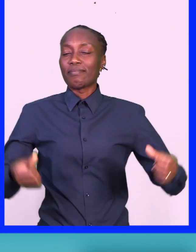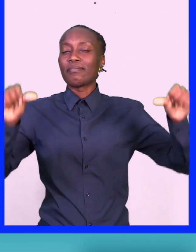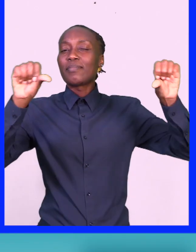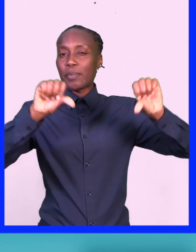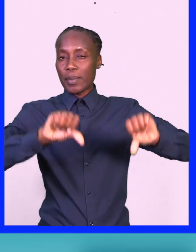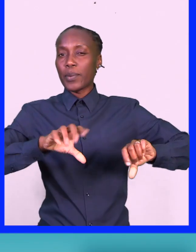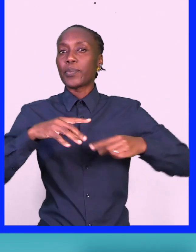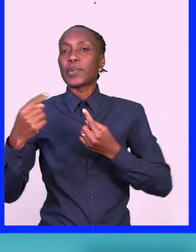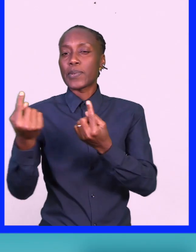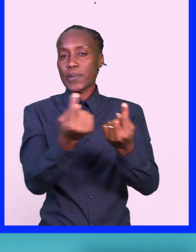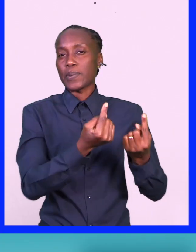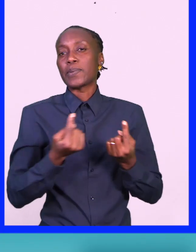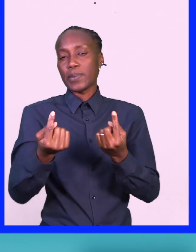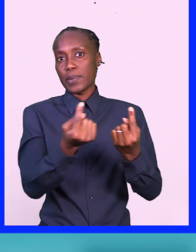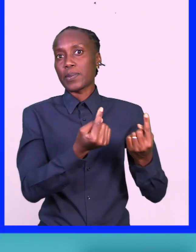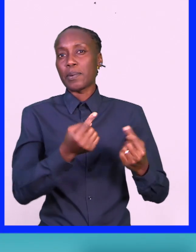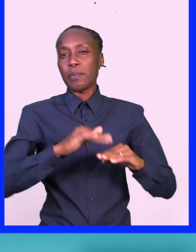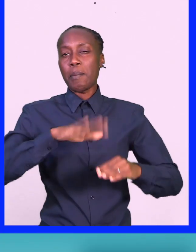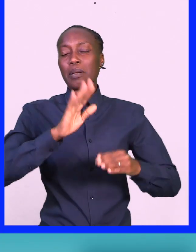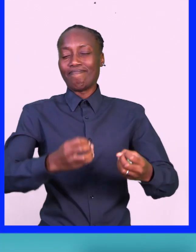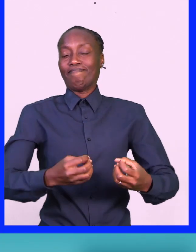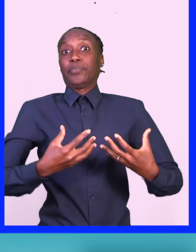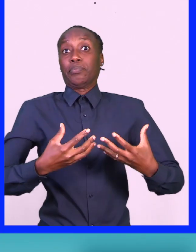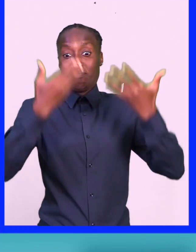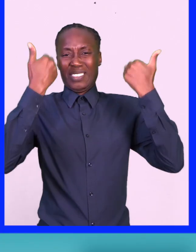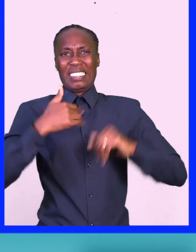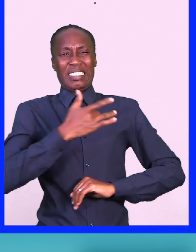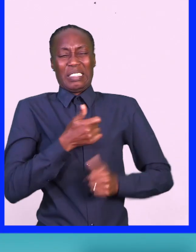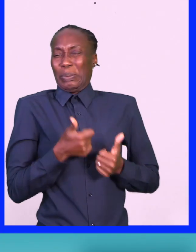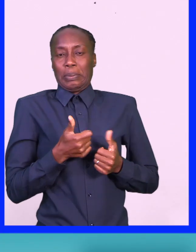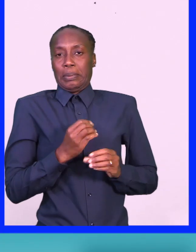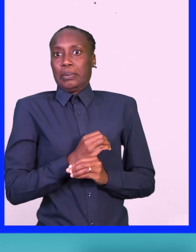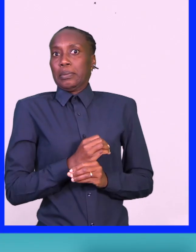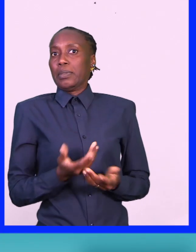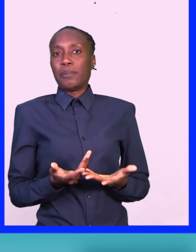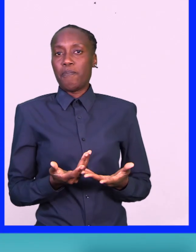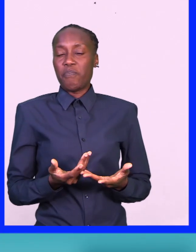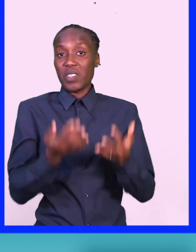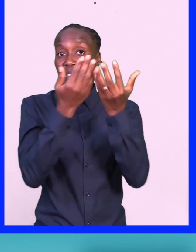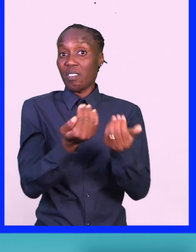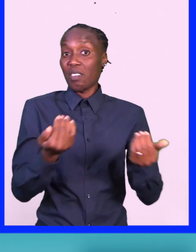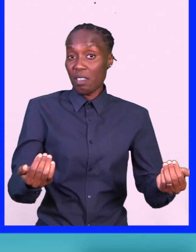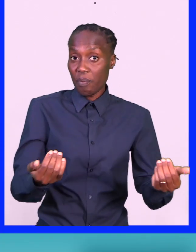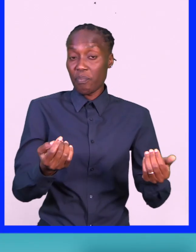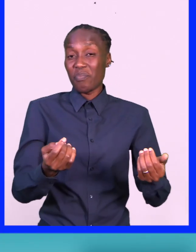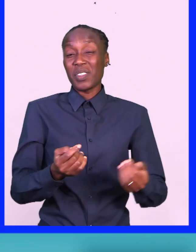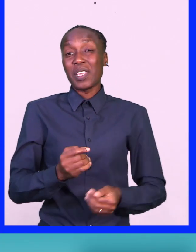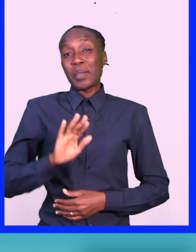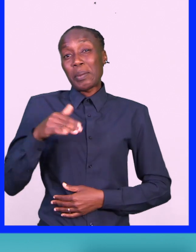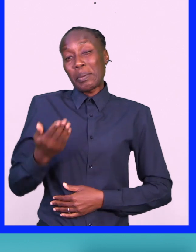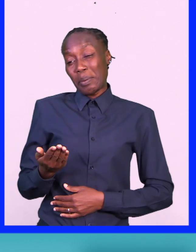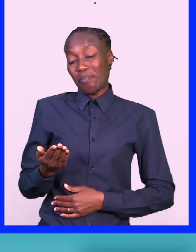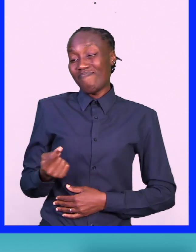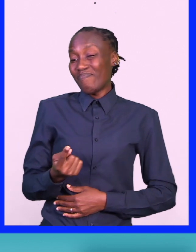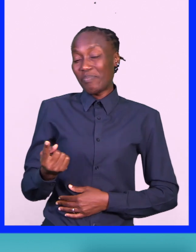acho que isso é mau, porque afeta muito mais para nós adolescentes, nós os menores.